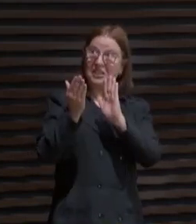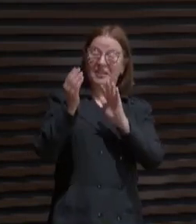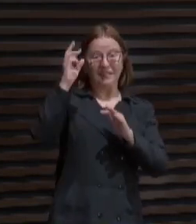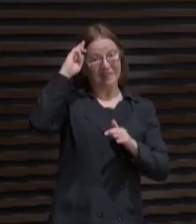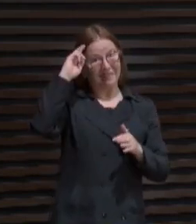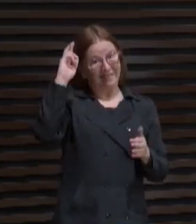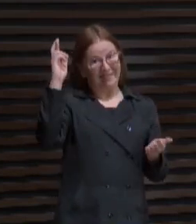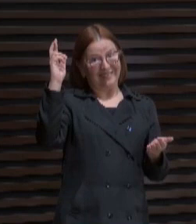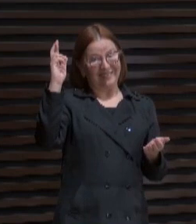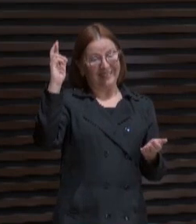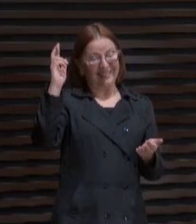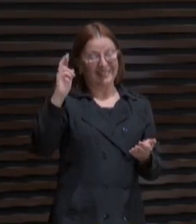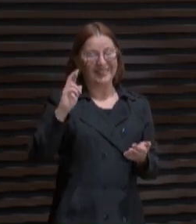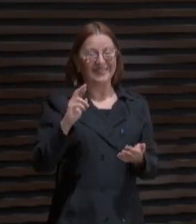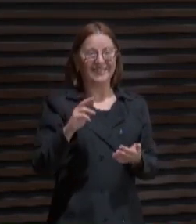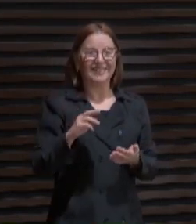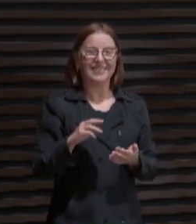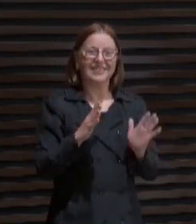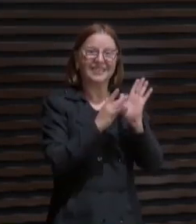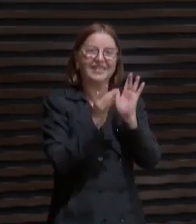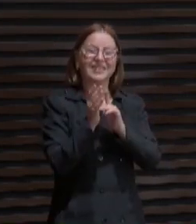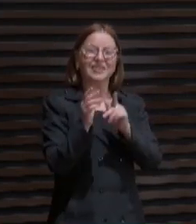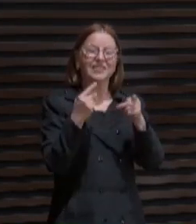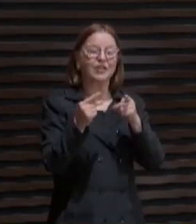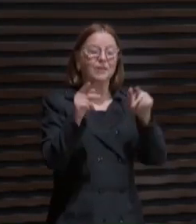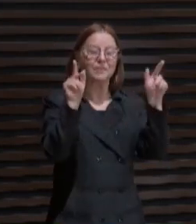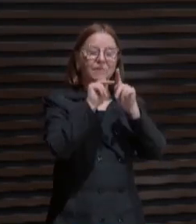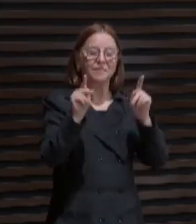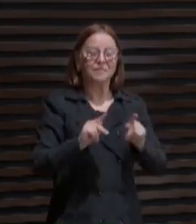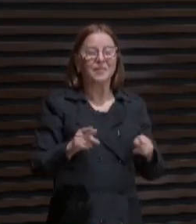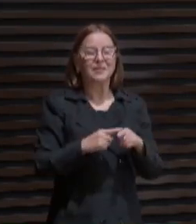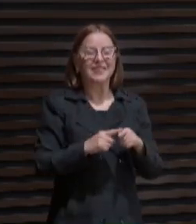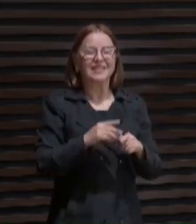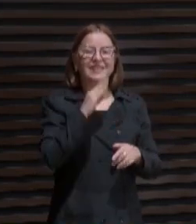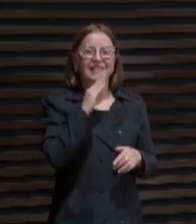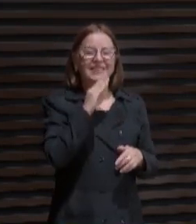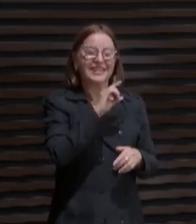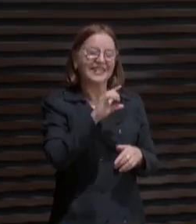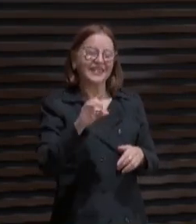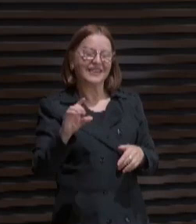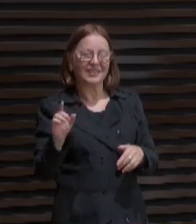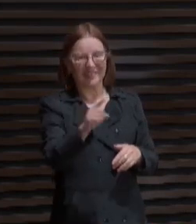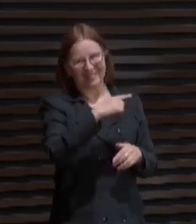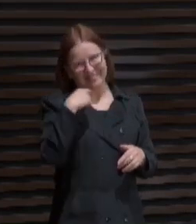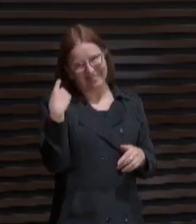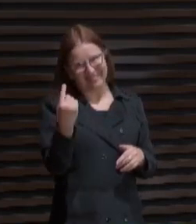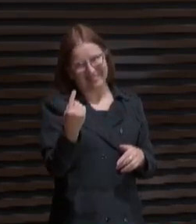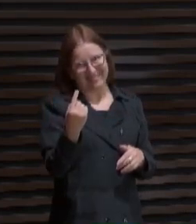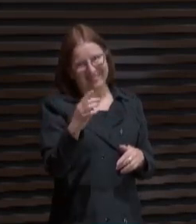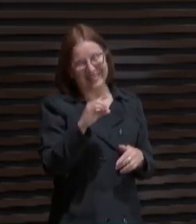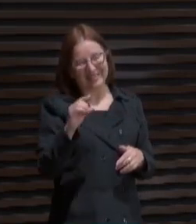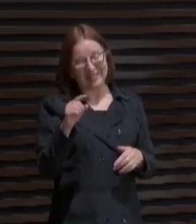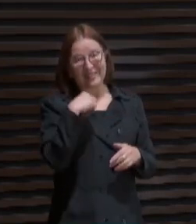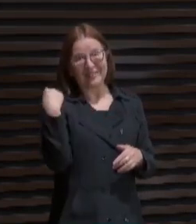é paz. Ele conhece cada um de nós, cada uma das nossas emoções,